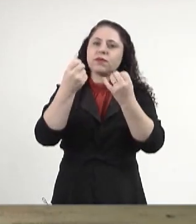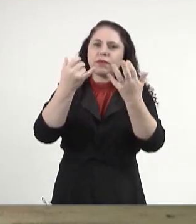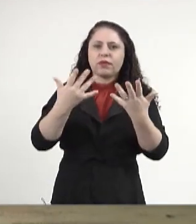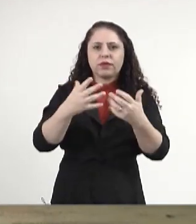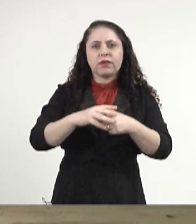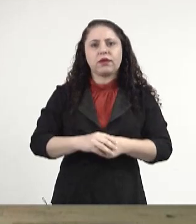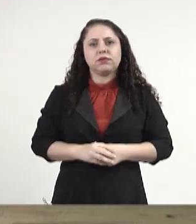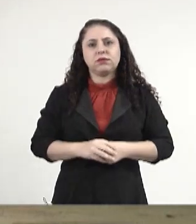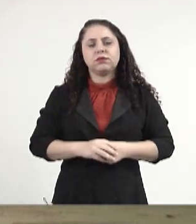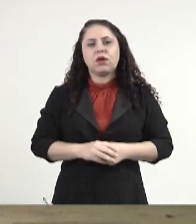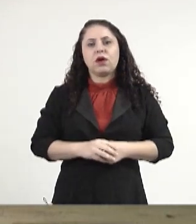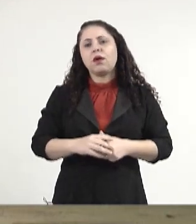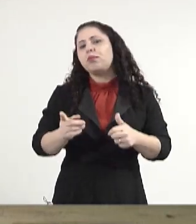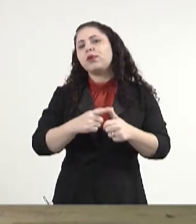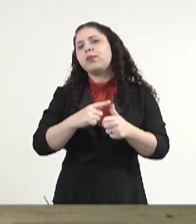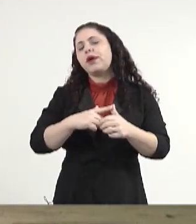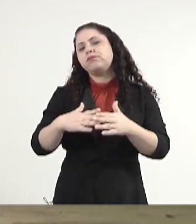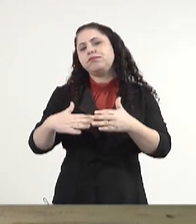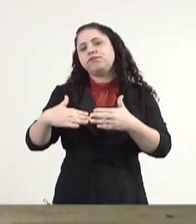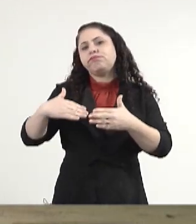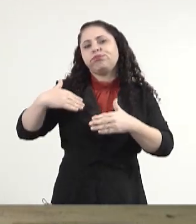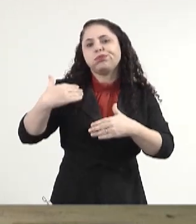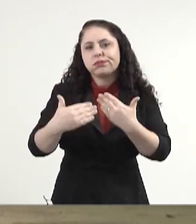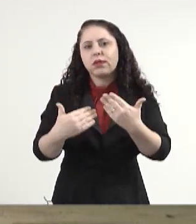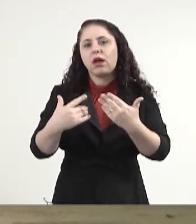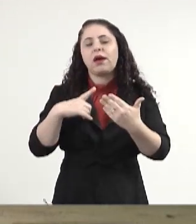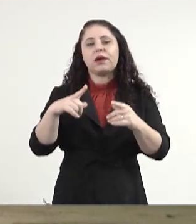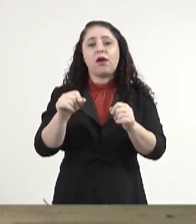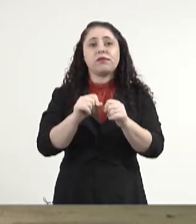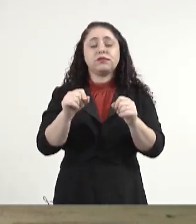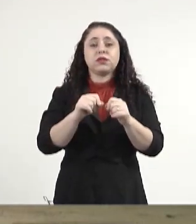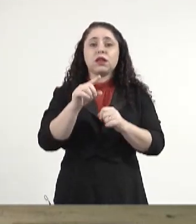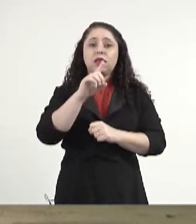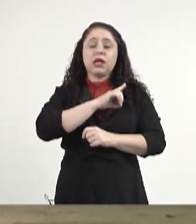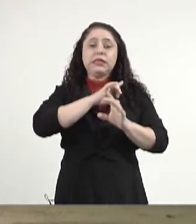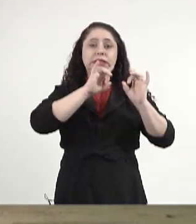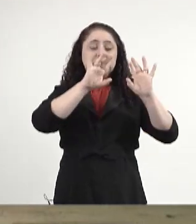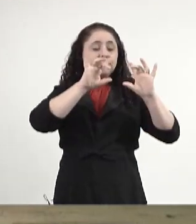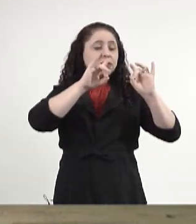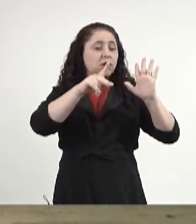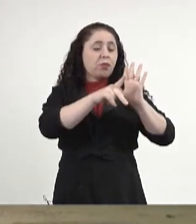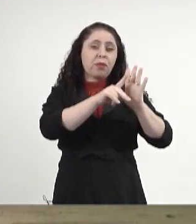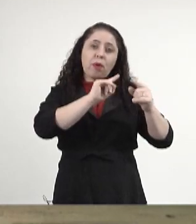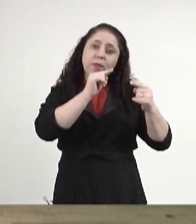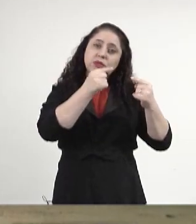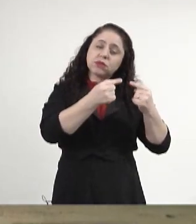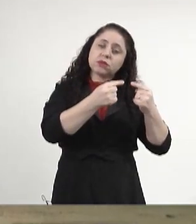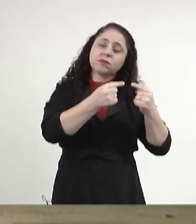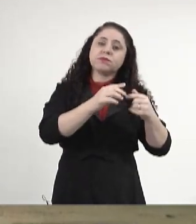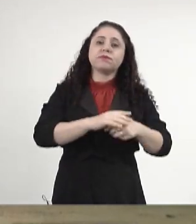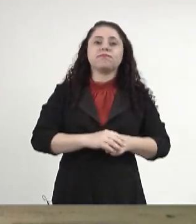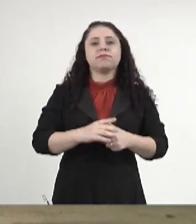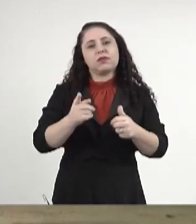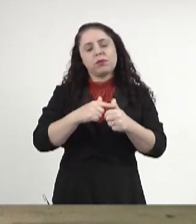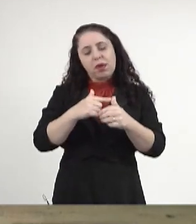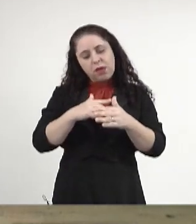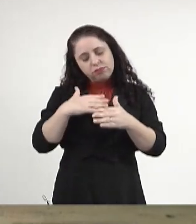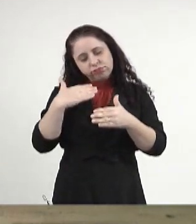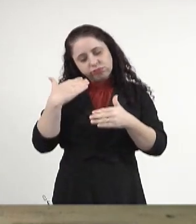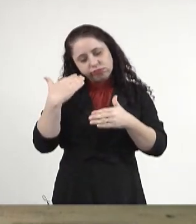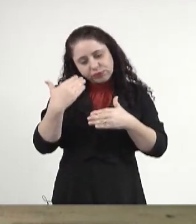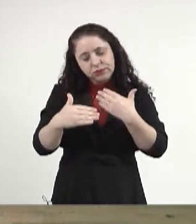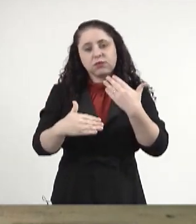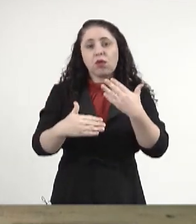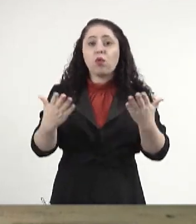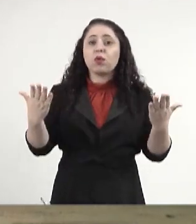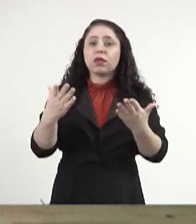finalizar, é um primeiro passo, né, deputada, a instalação de uma delegacia especializada nesse assunto lá em Dourados. É um primeiro passo, até porque nós